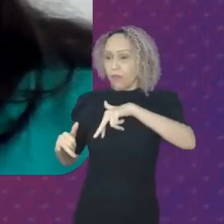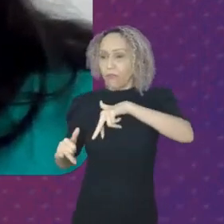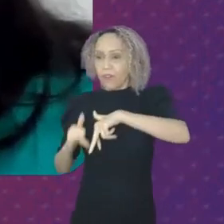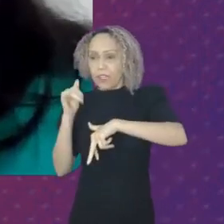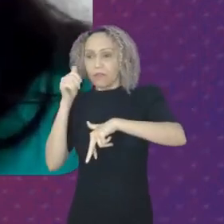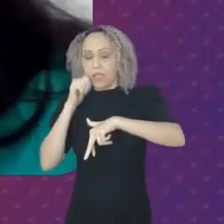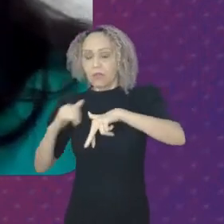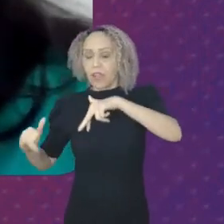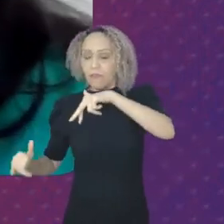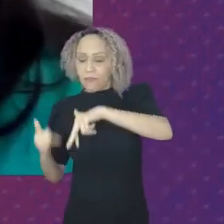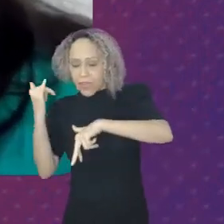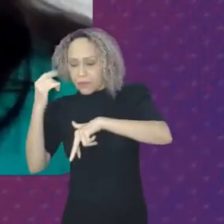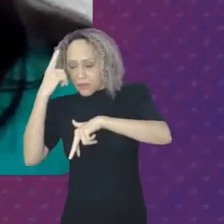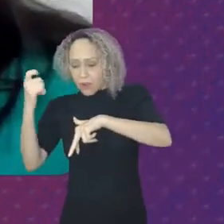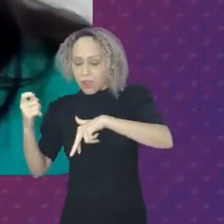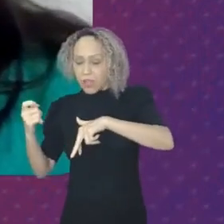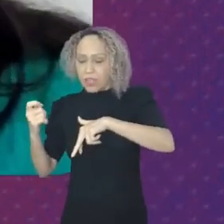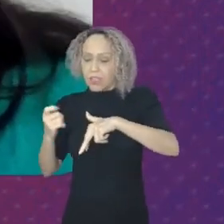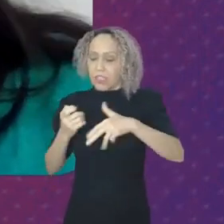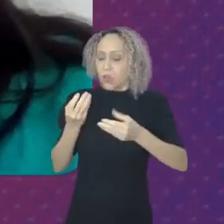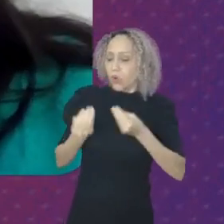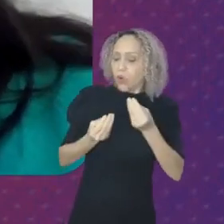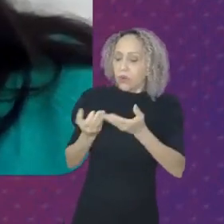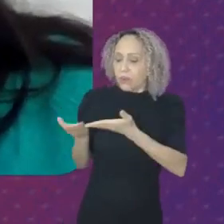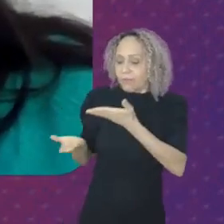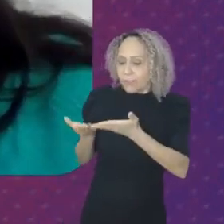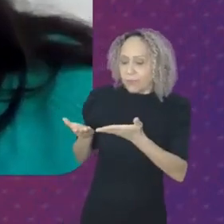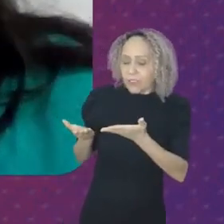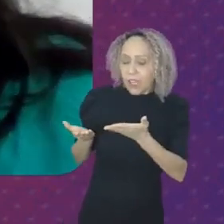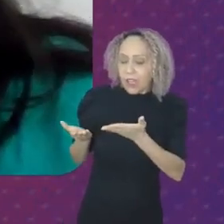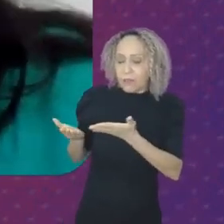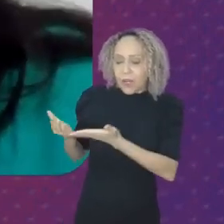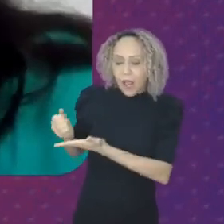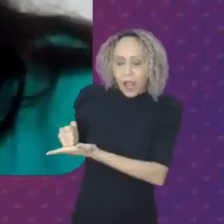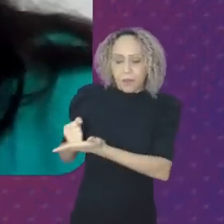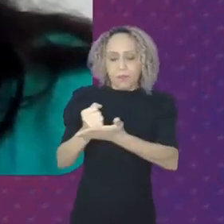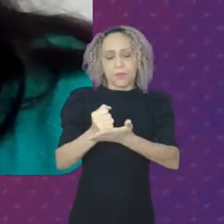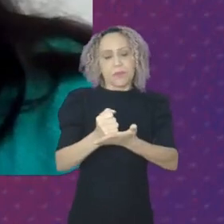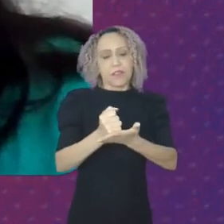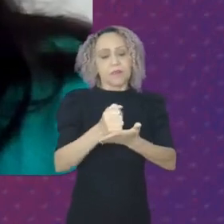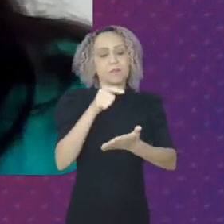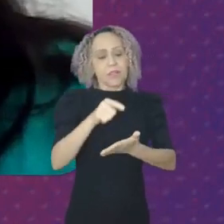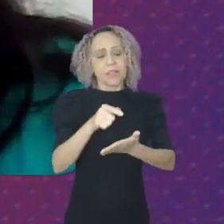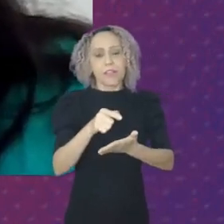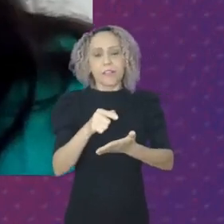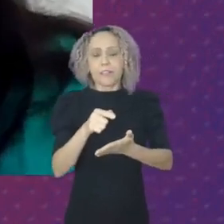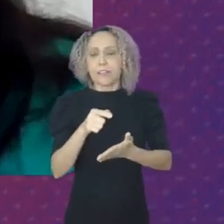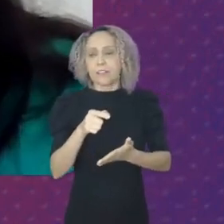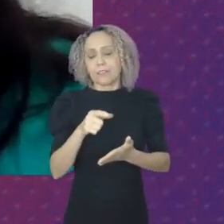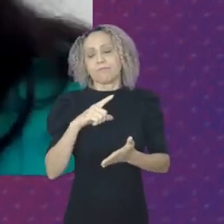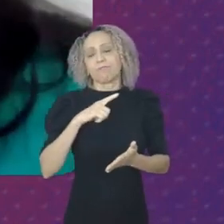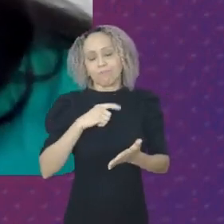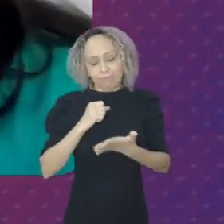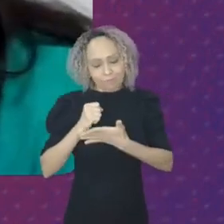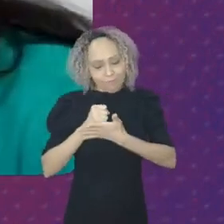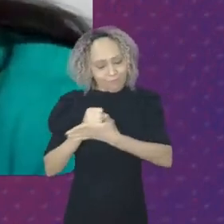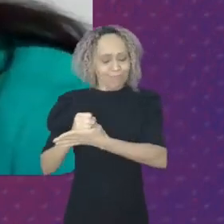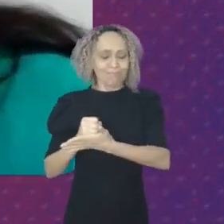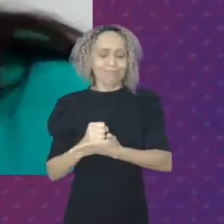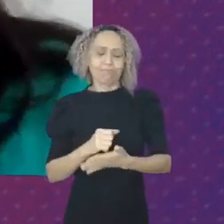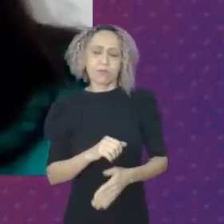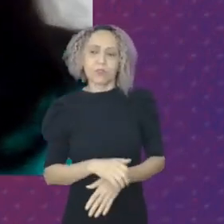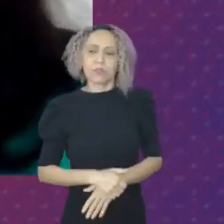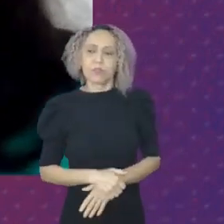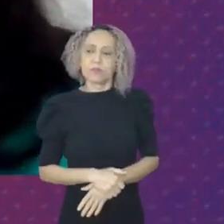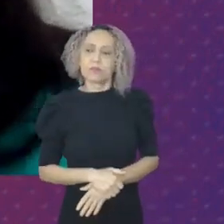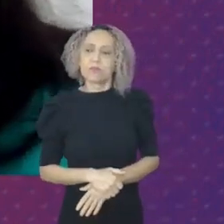possam buscar assistência. E ainda é um instrumento caracterizado pela oportunização de participação individual, na medida